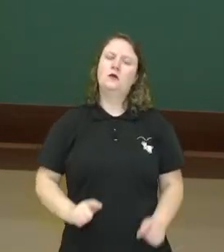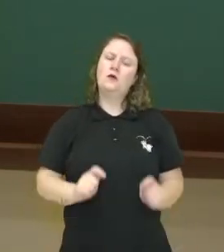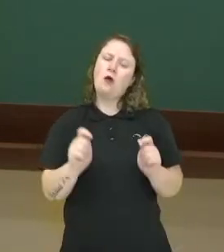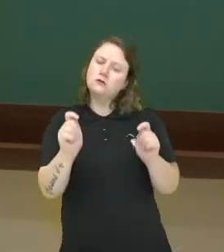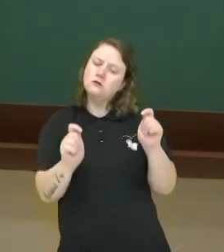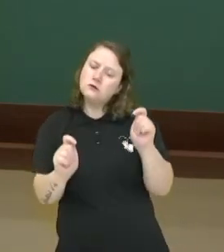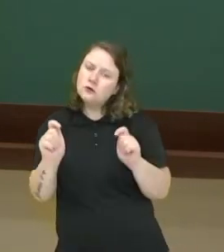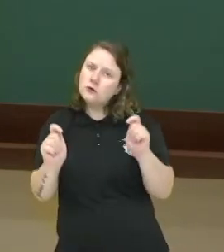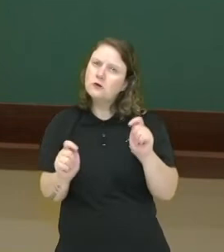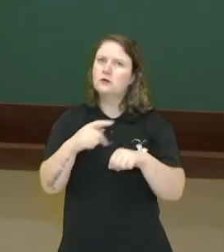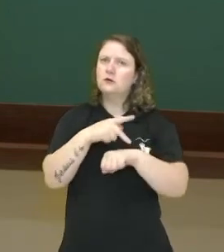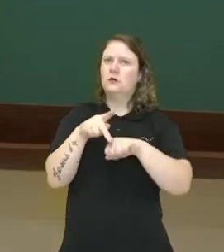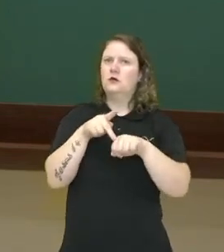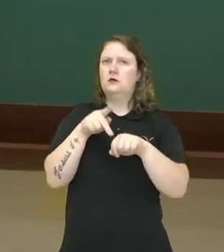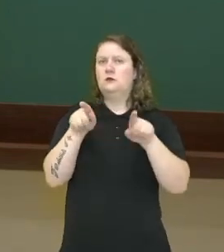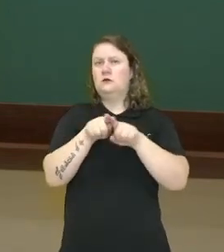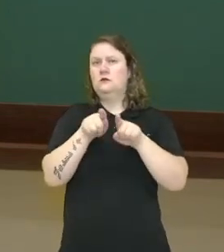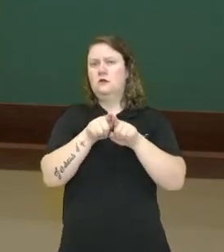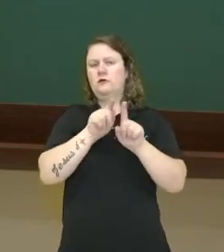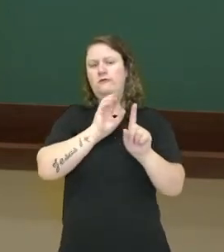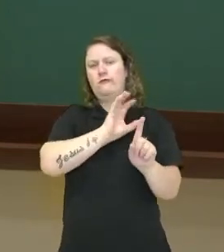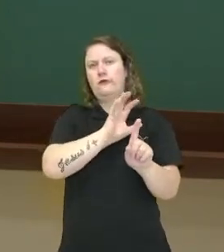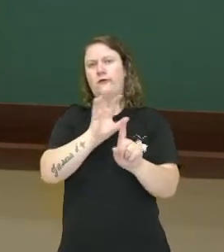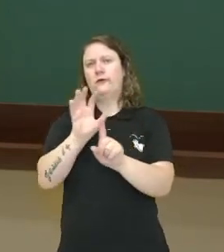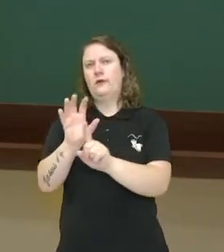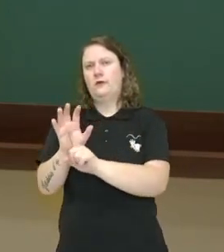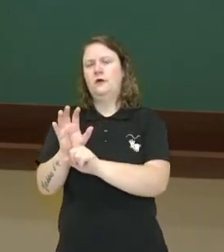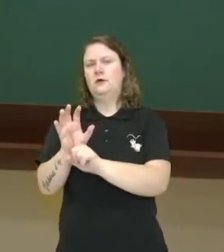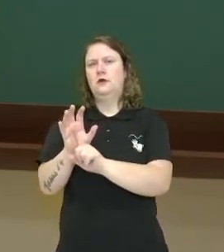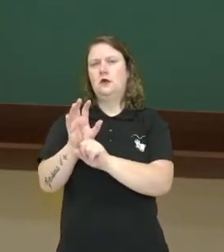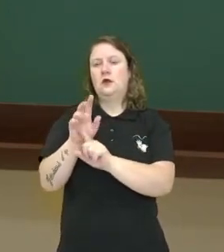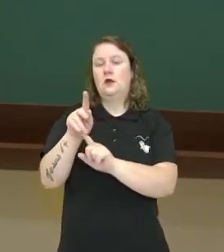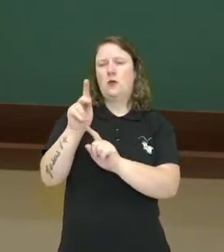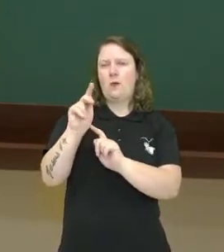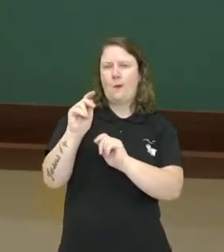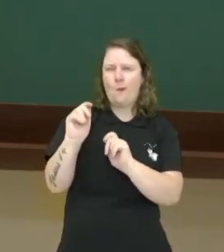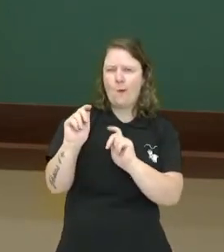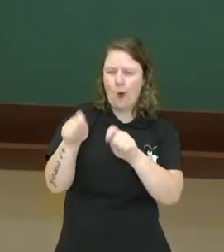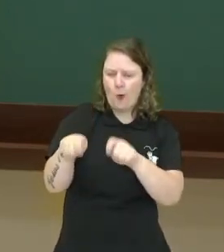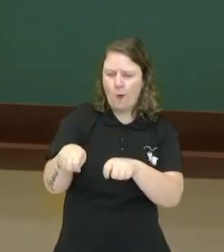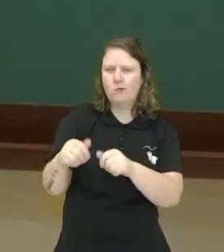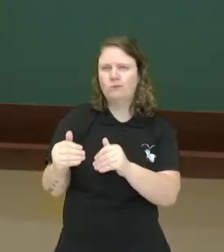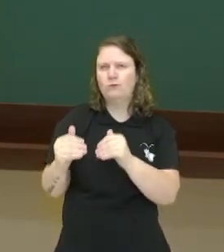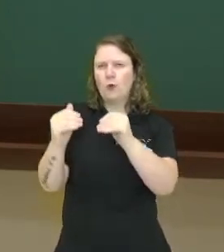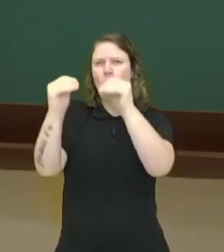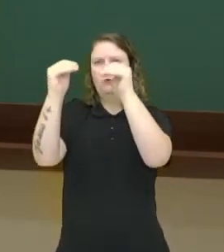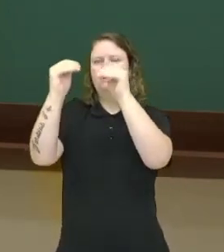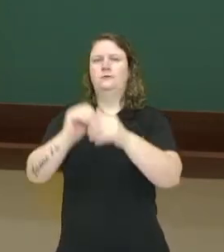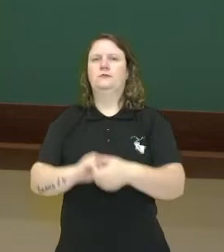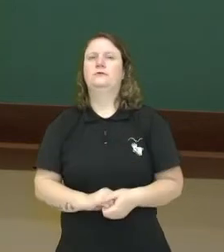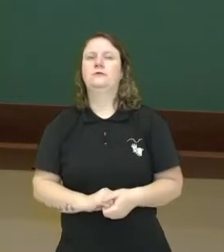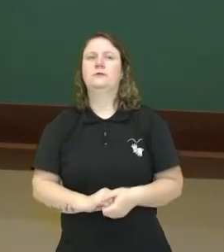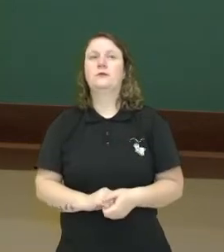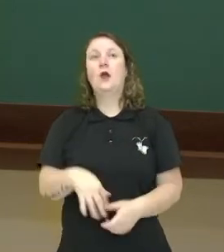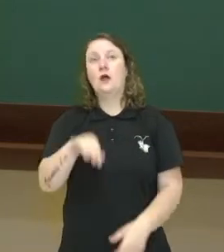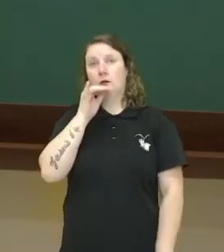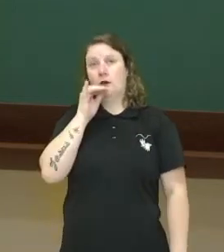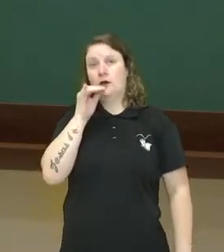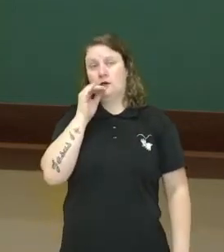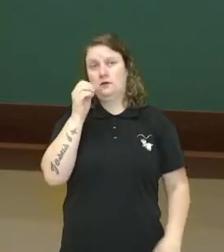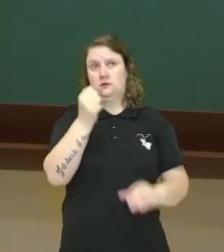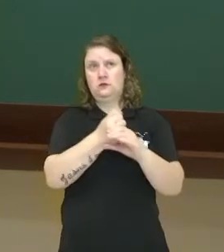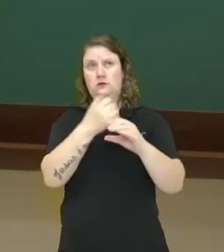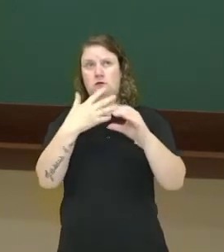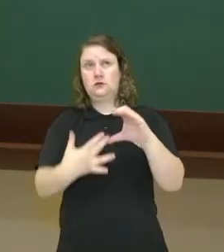país, também vão influenciar nessa ideia de potências emergentes, certo? Então aqui a gente traz um exemplo dessa característica